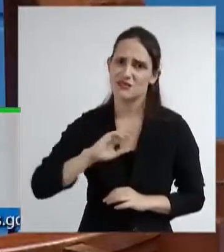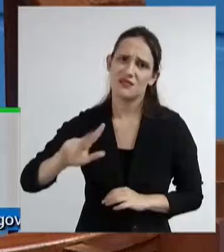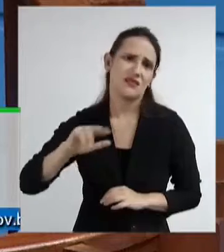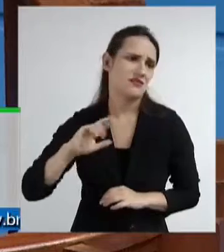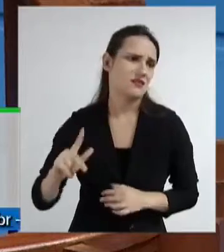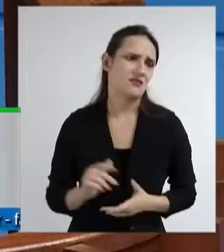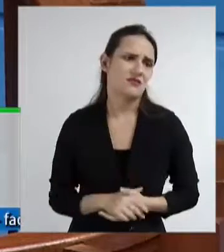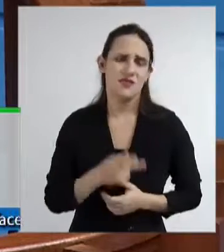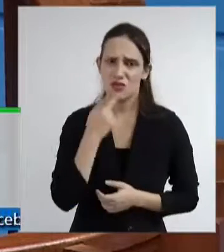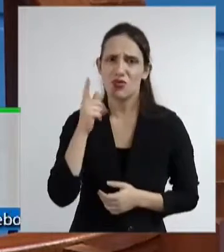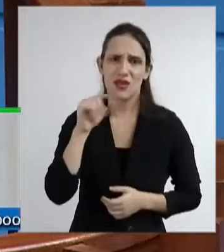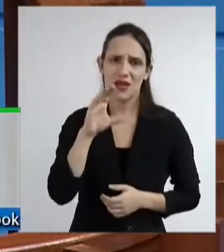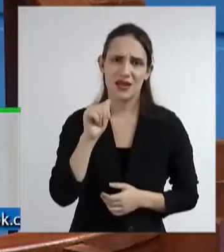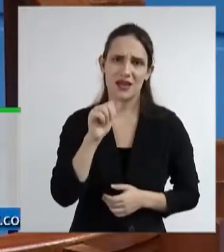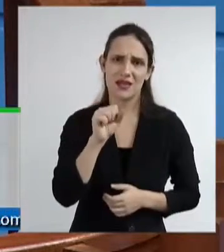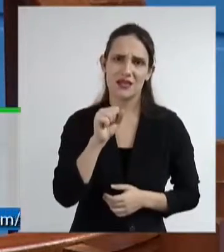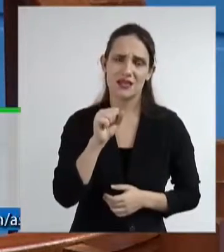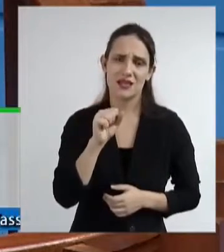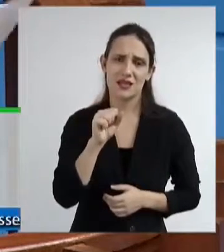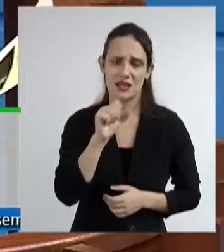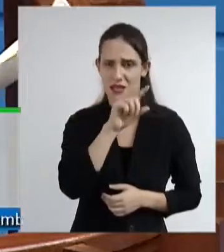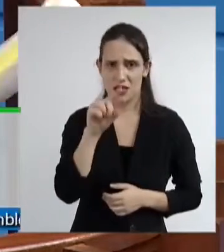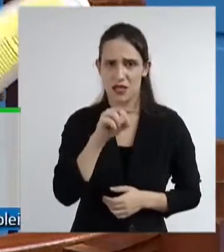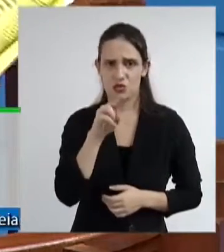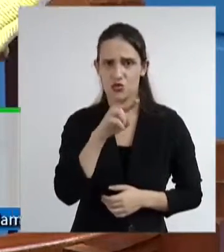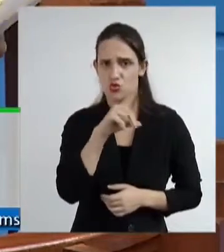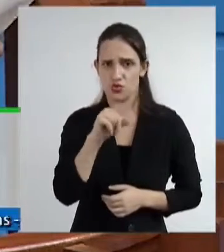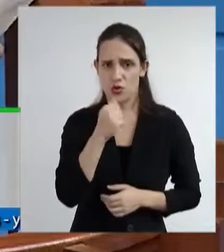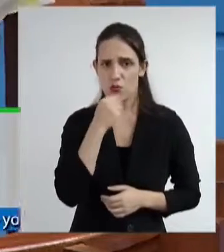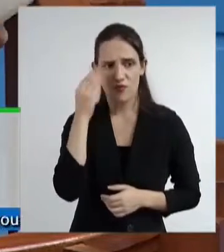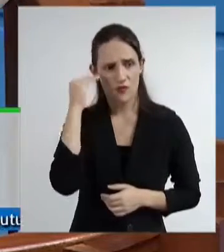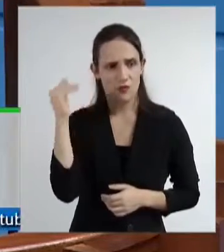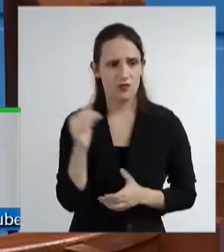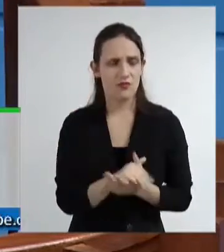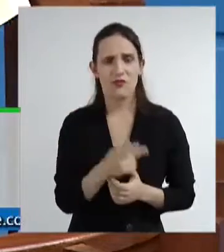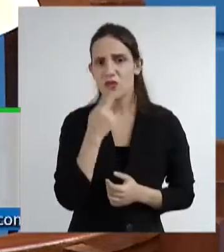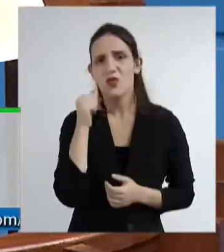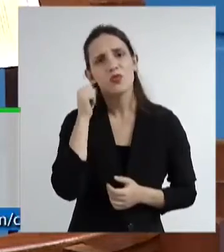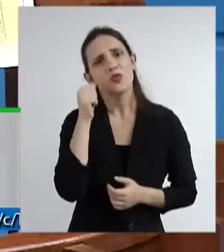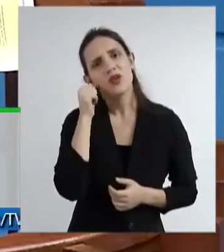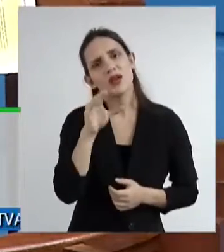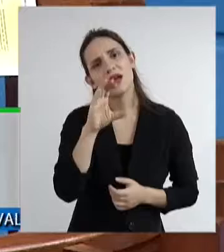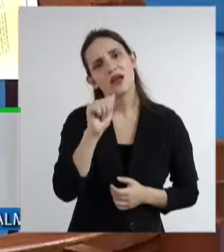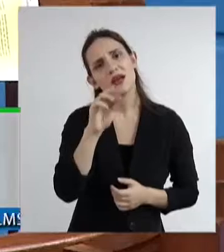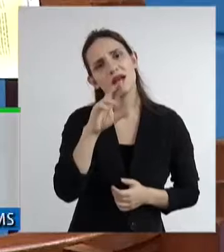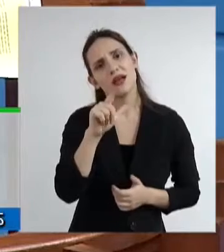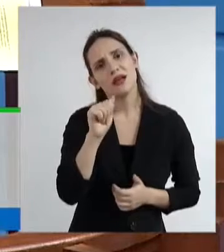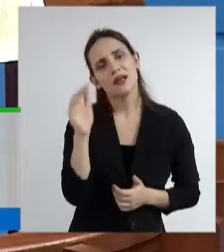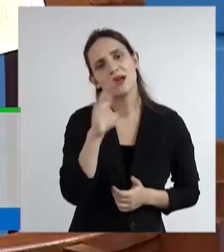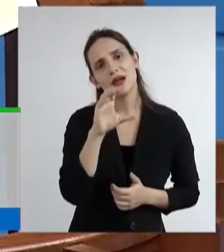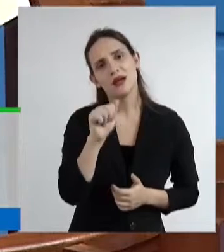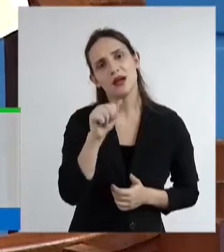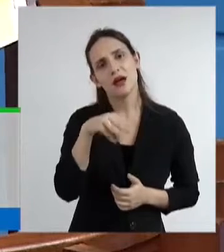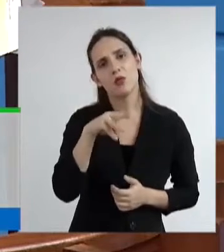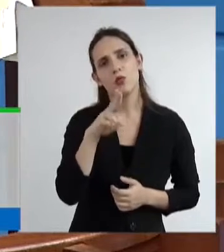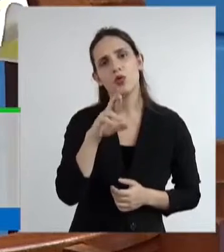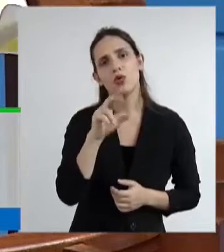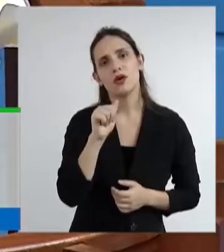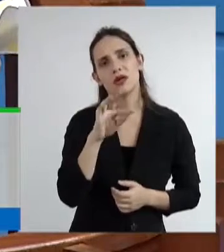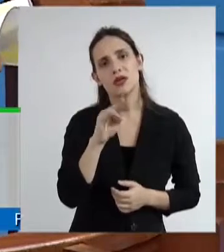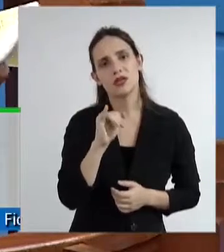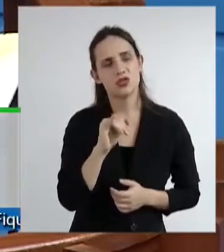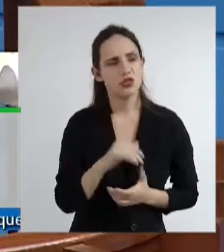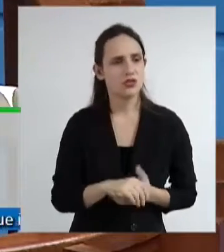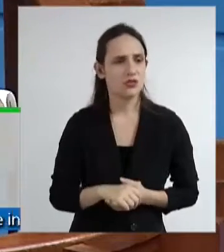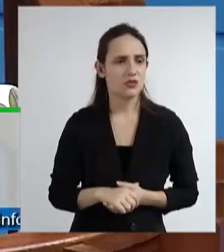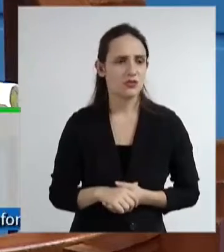falou que foi o Cazuza. Ele falou também da atriz Carla Camurati, está aqui, que ridicularizou a